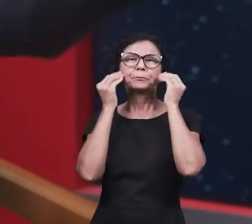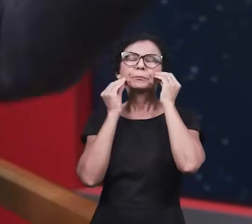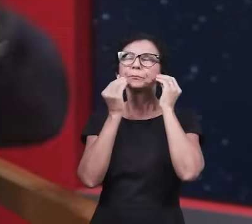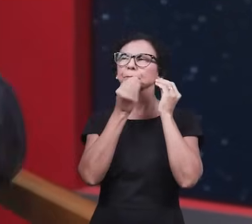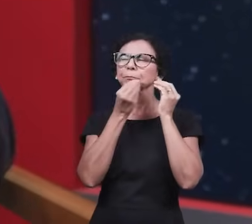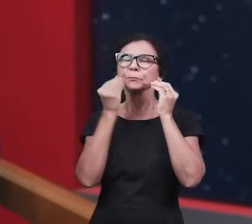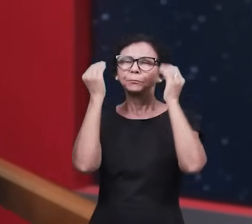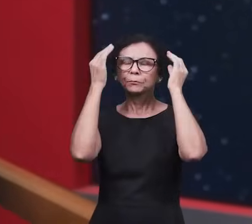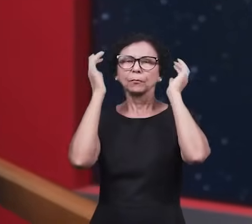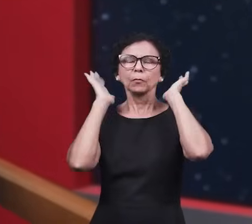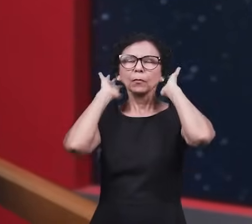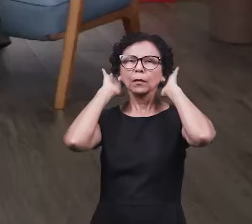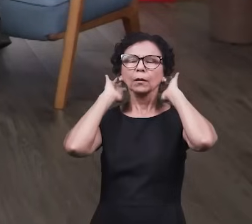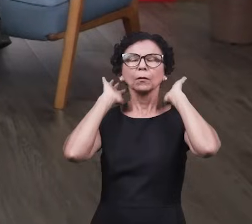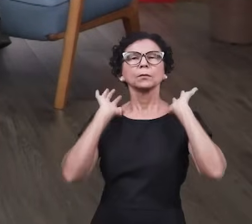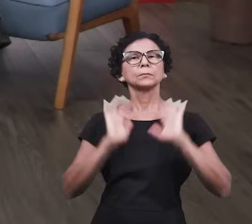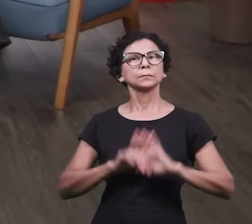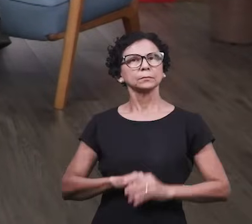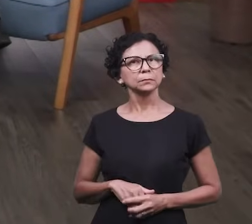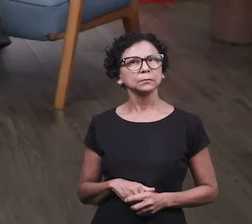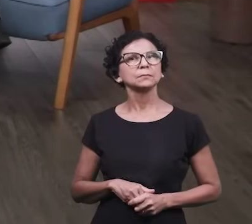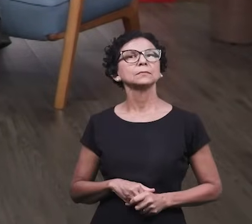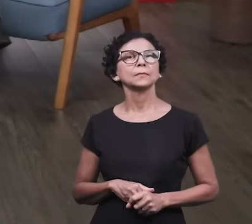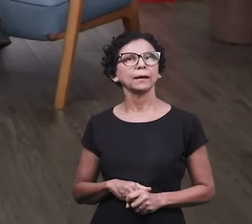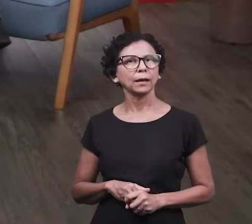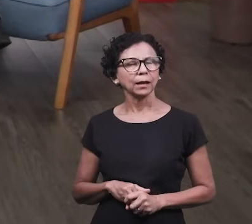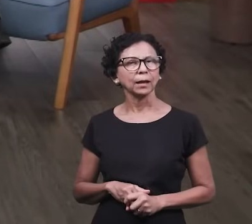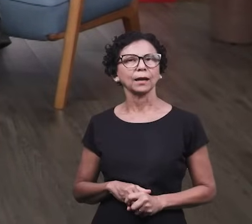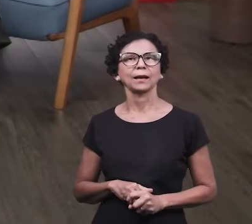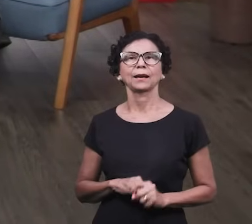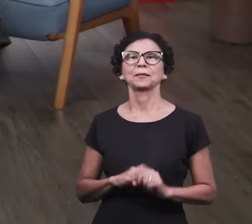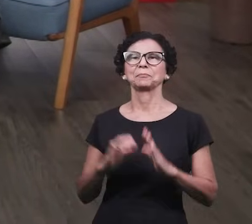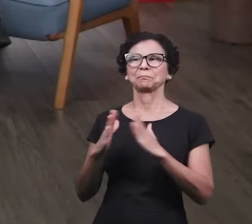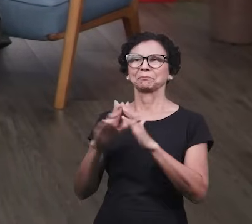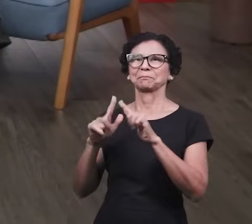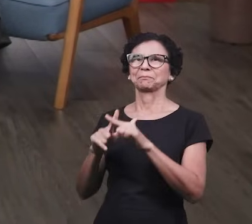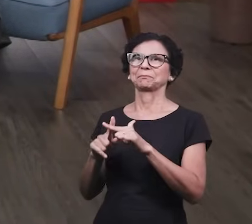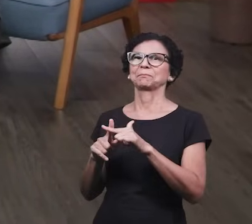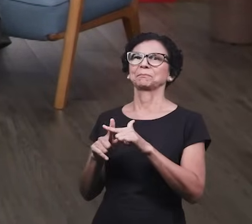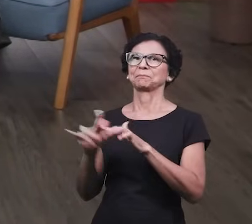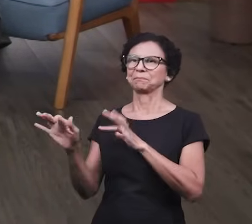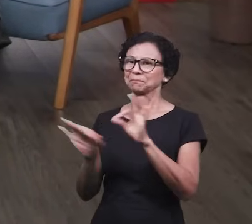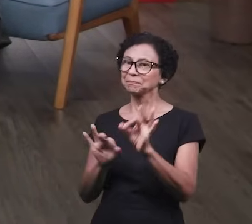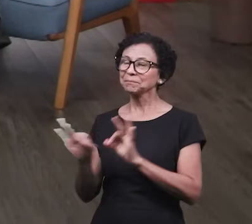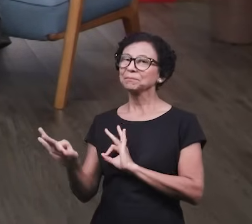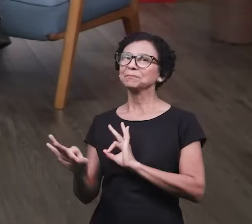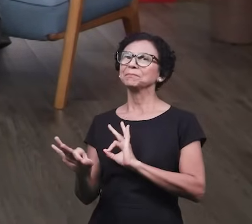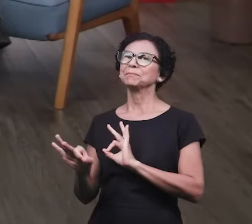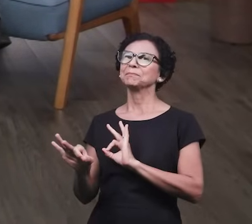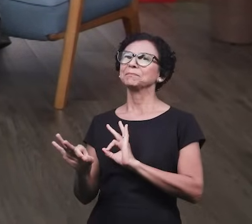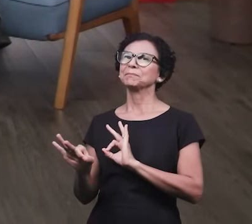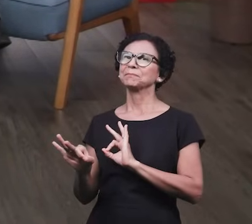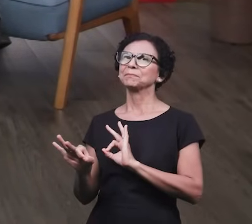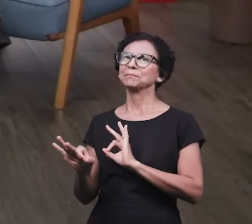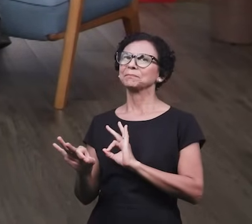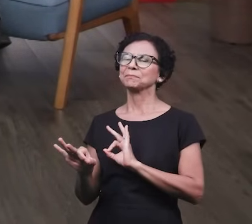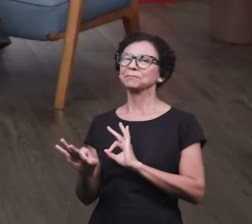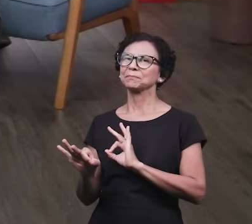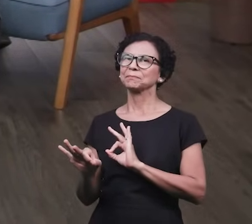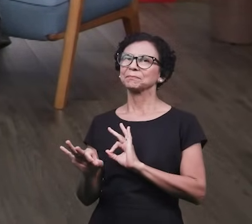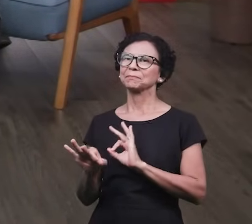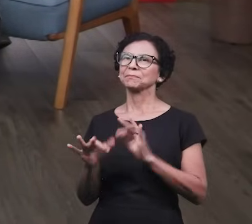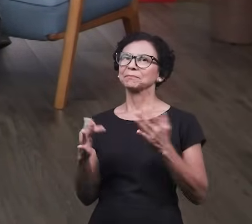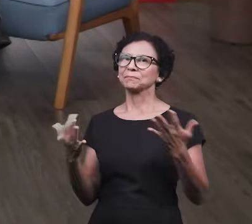solenidade, um cerimonial. É a igreja que está pronta, ela está caminhando, e não é de qualquer jeito. Ela